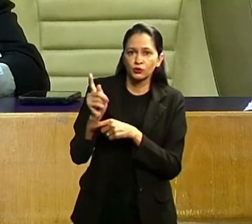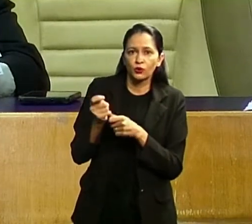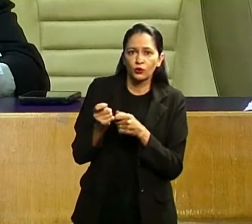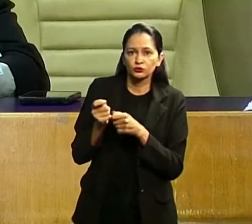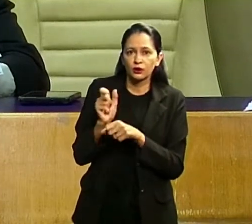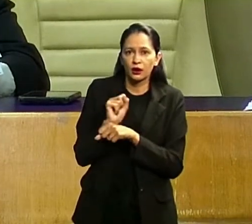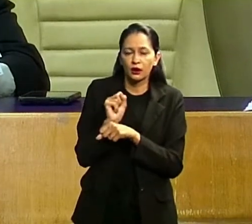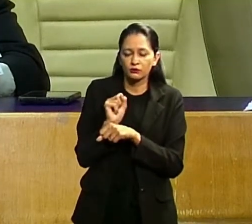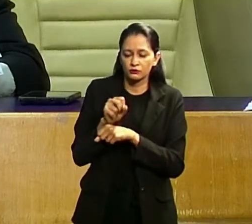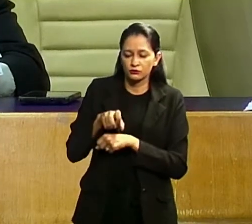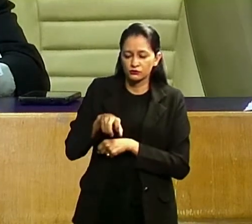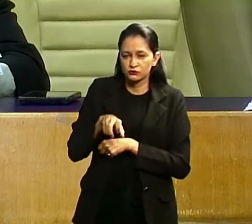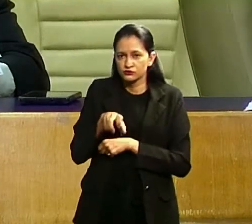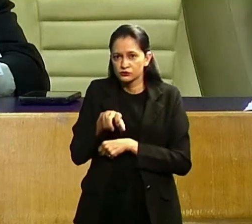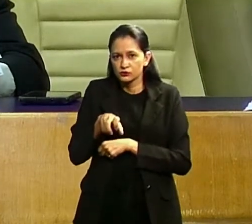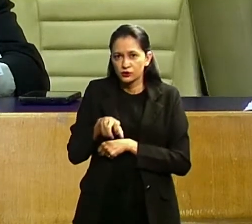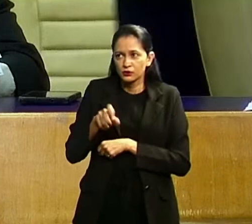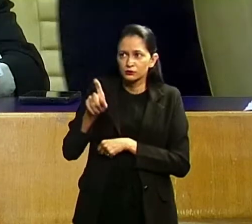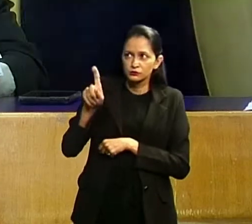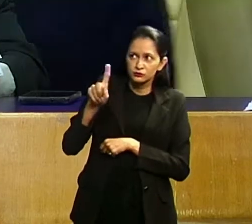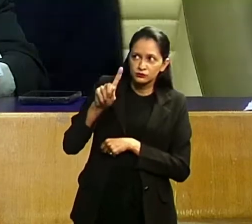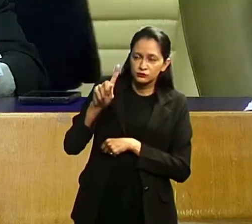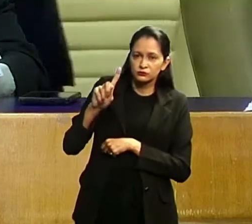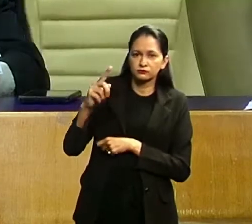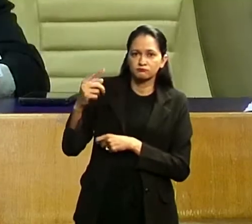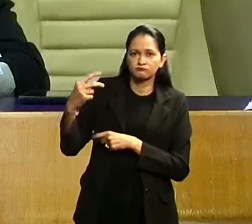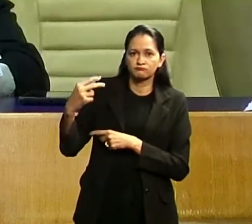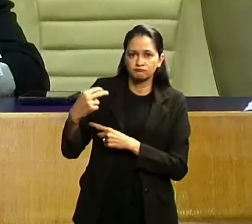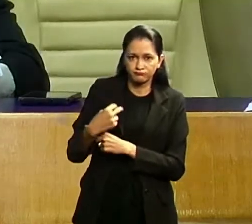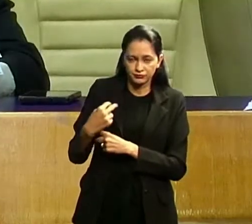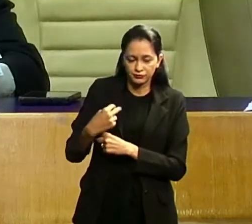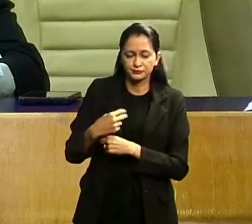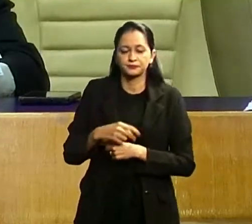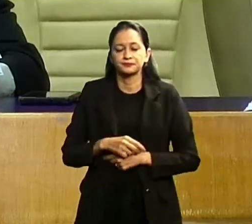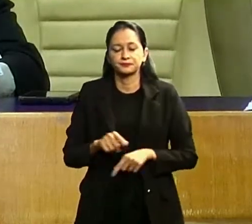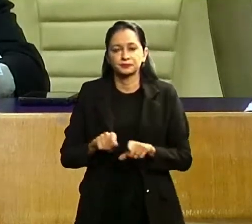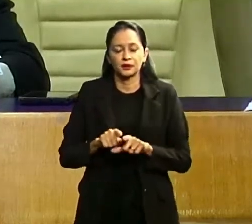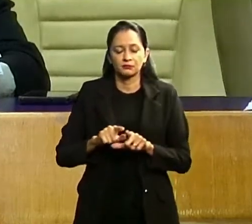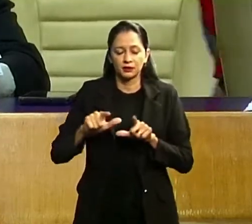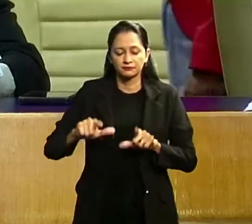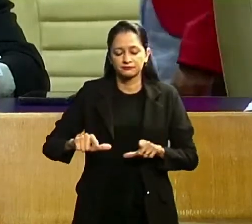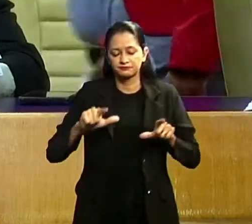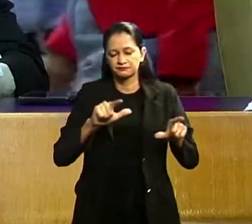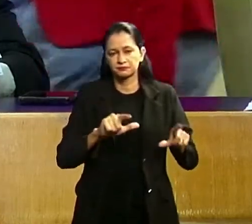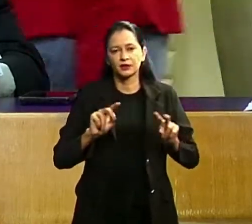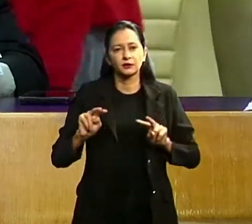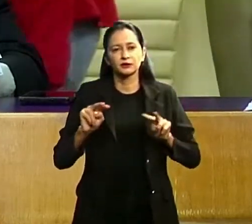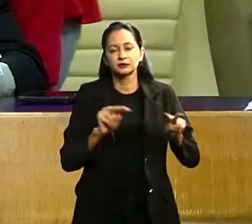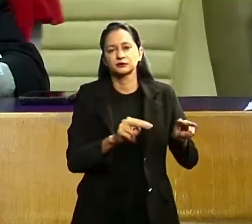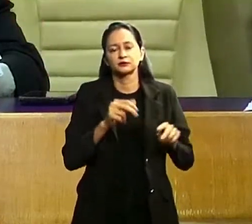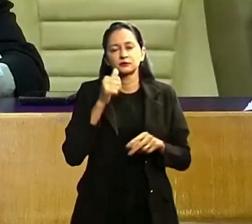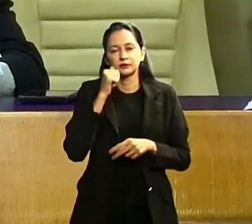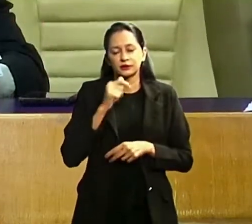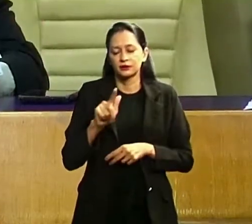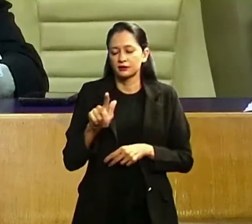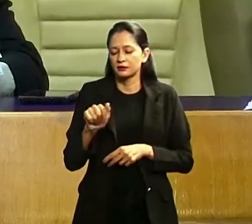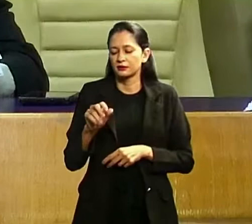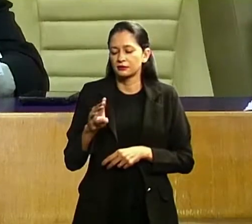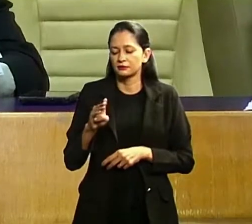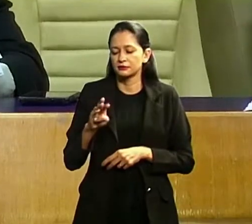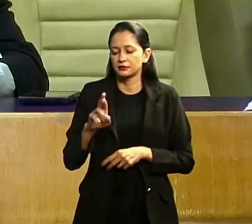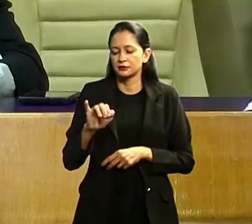Ava Santiago, projeto de decreto legislativo que concede o título de cidadã goianiense à senhora Gabriela Marques